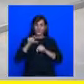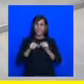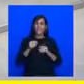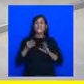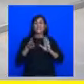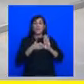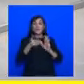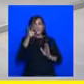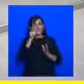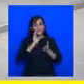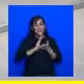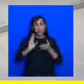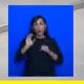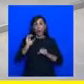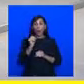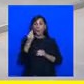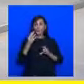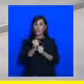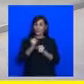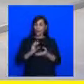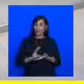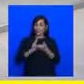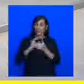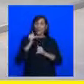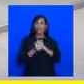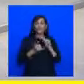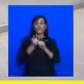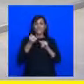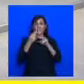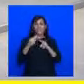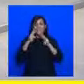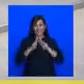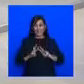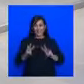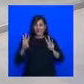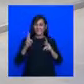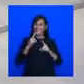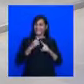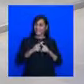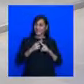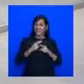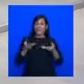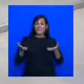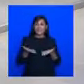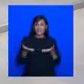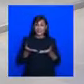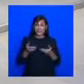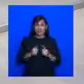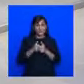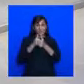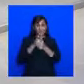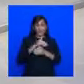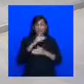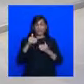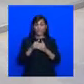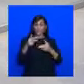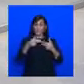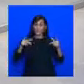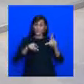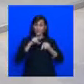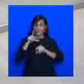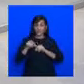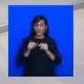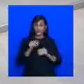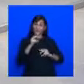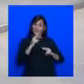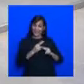tivemos apostas vencedoras ou se o prêmio acumulou, no site oficial da Caixa na internet. E a partir de agora você pode acompanhar os demais sorteios desta